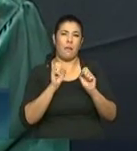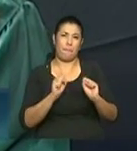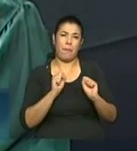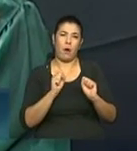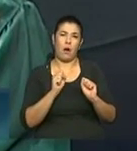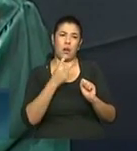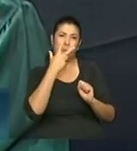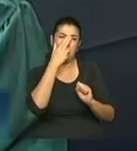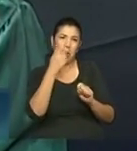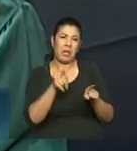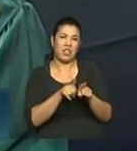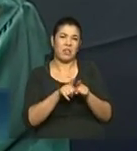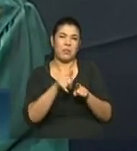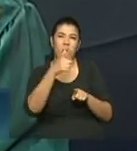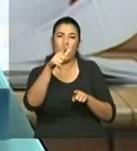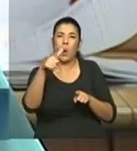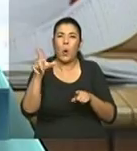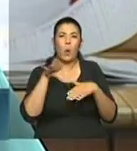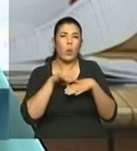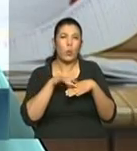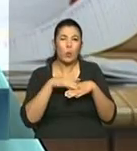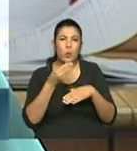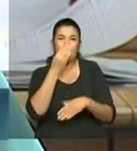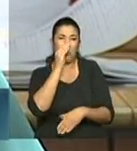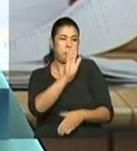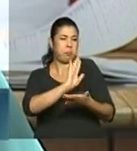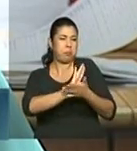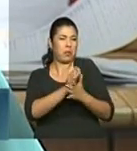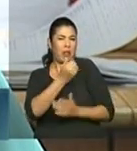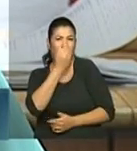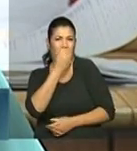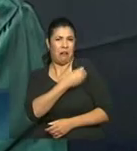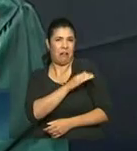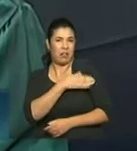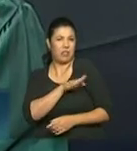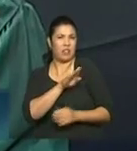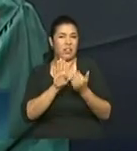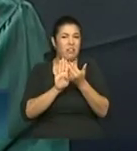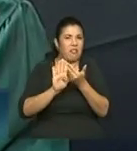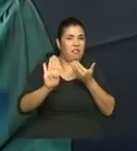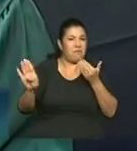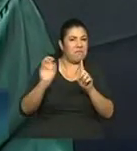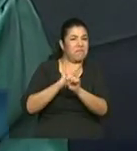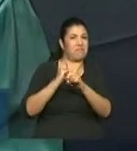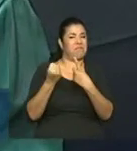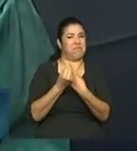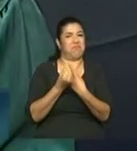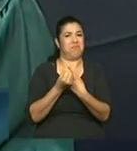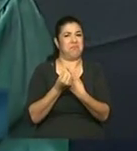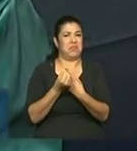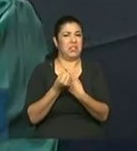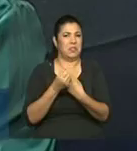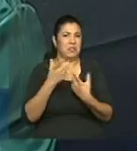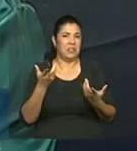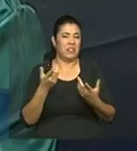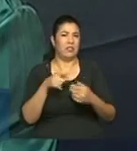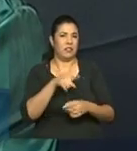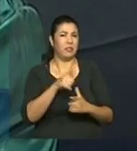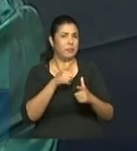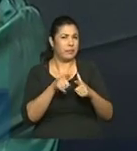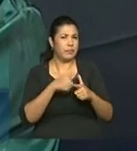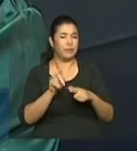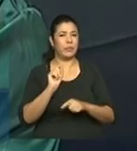extremamente... estigmatizantes e que retrai a pessoa do convívio social. Então, esse é o